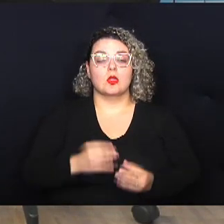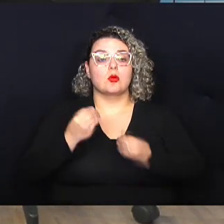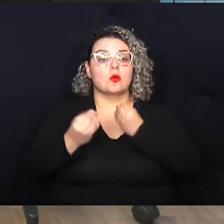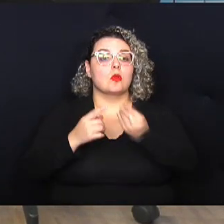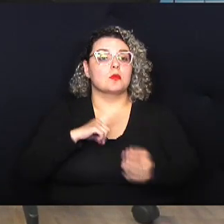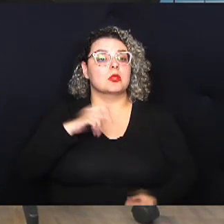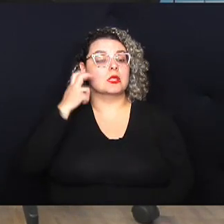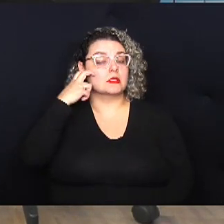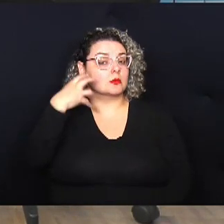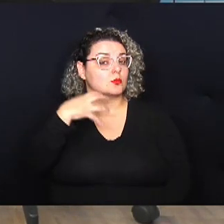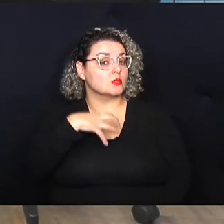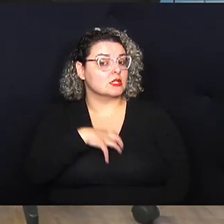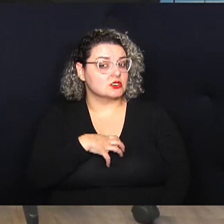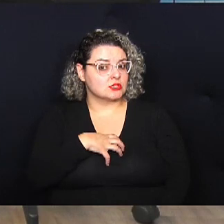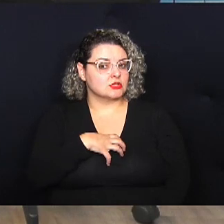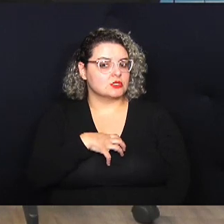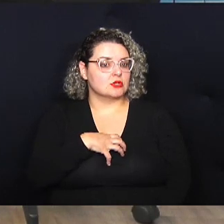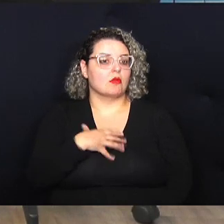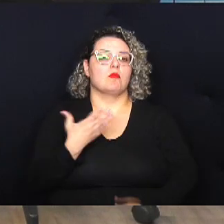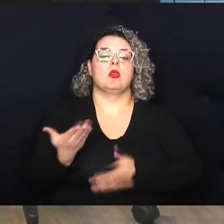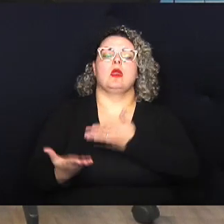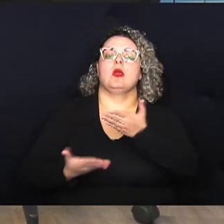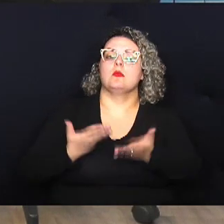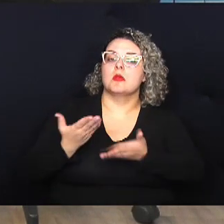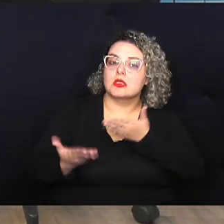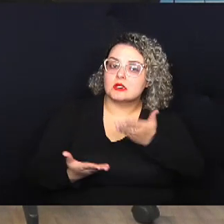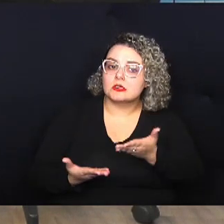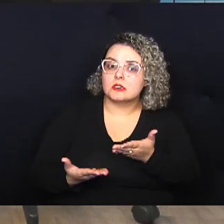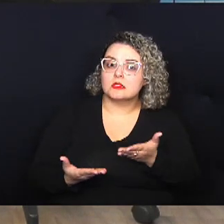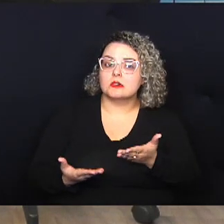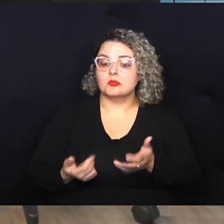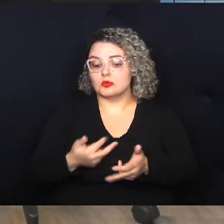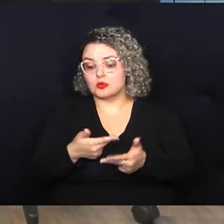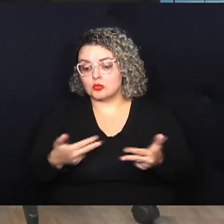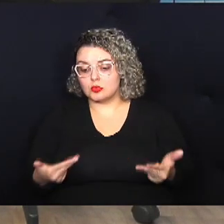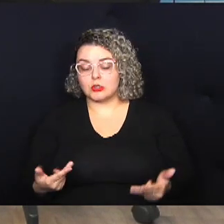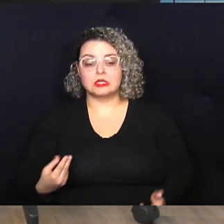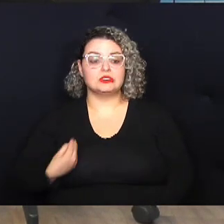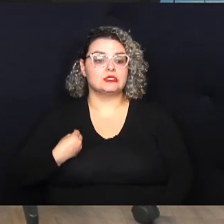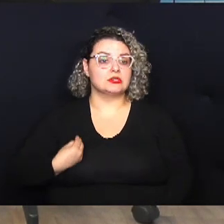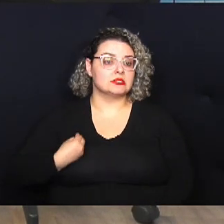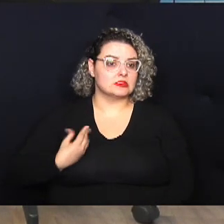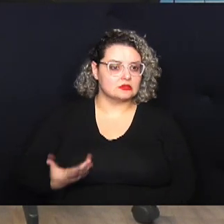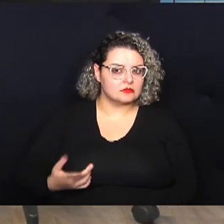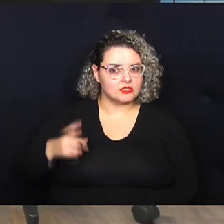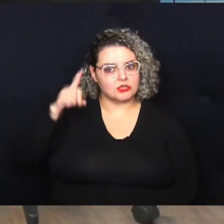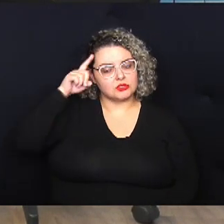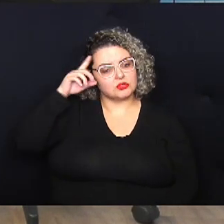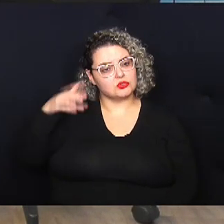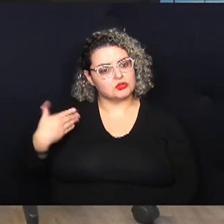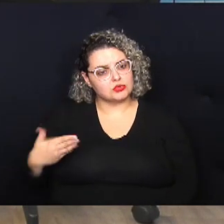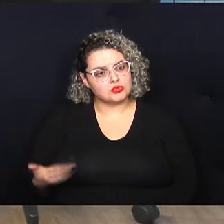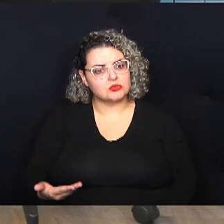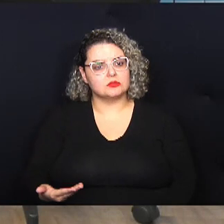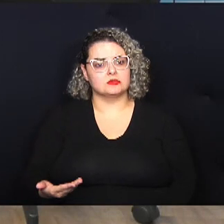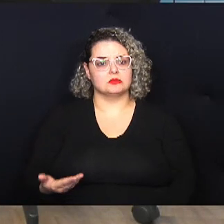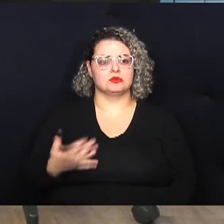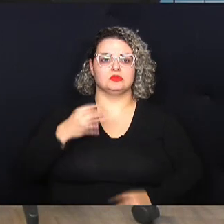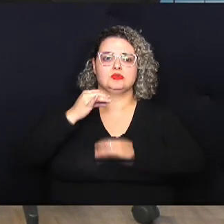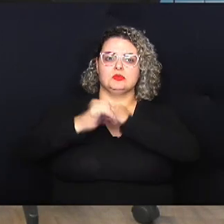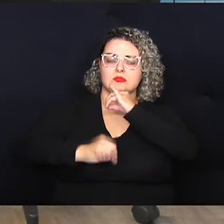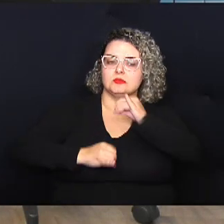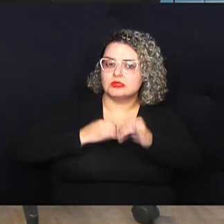inteligência emocional para lidar com situações que a gente vive diariamente na